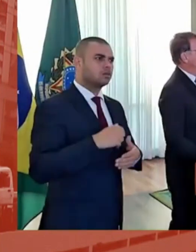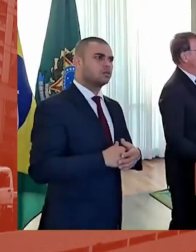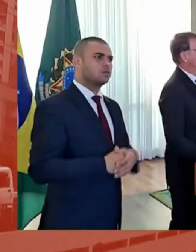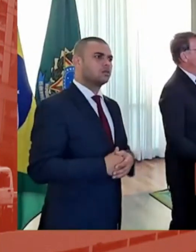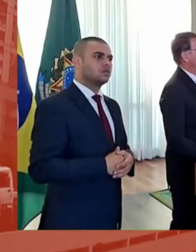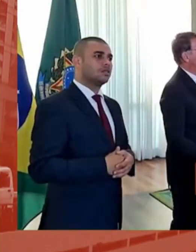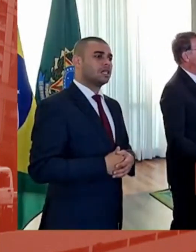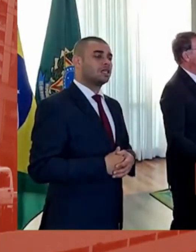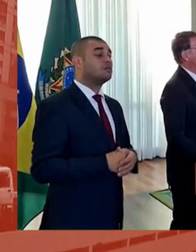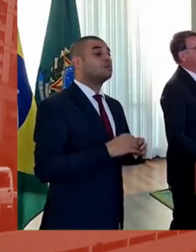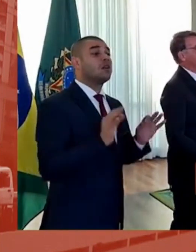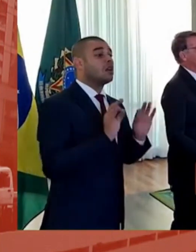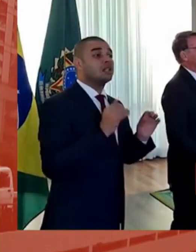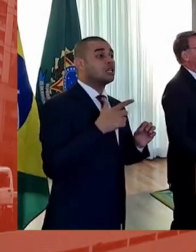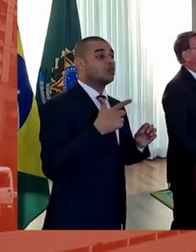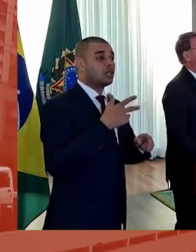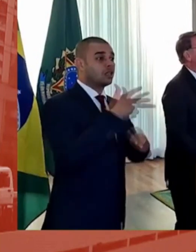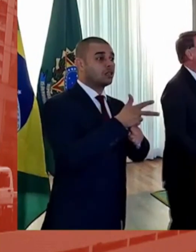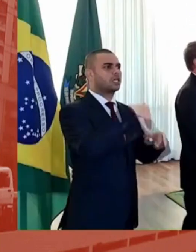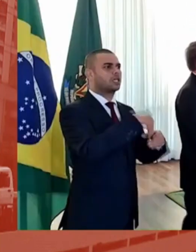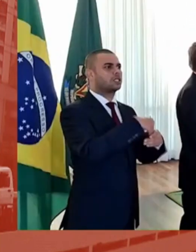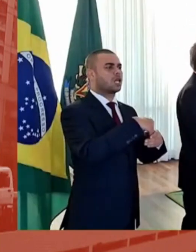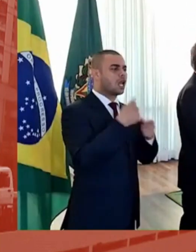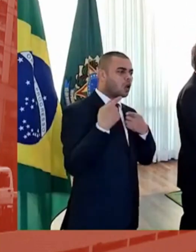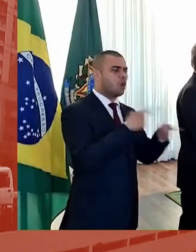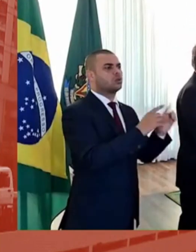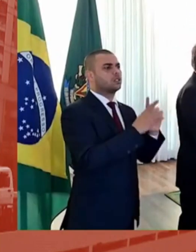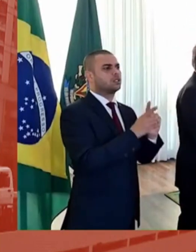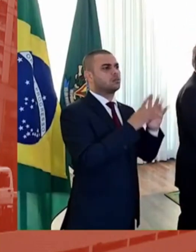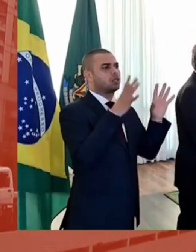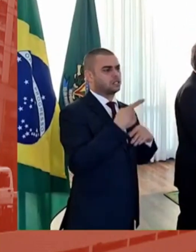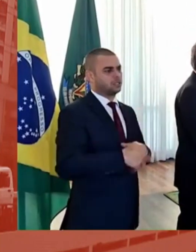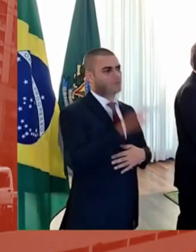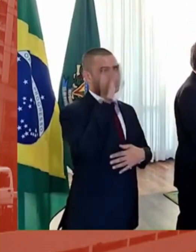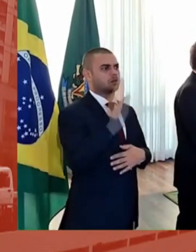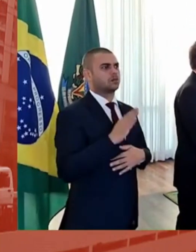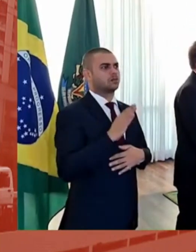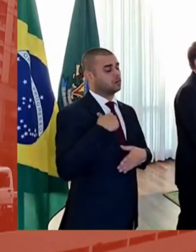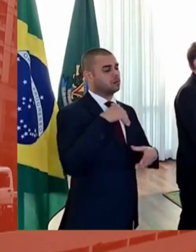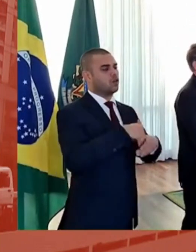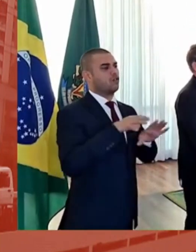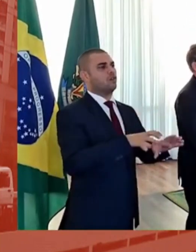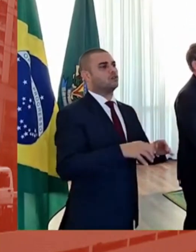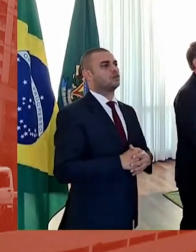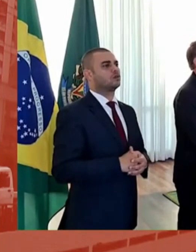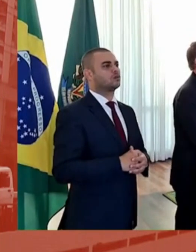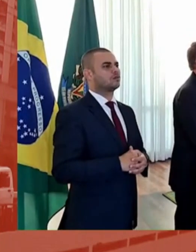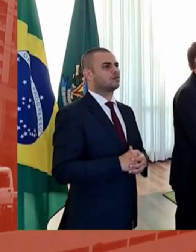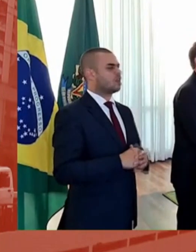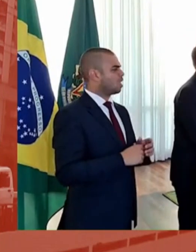E diante do cenário, até já bem consolidado, de perder esse processo eleitoral, né? Sabe que o brasileiro reage